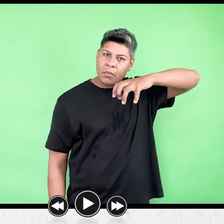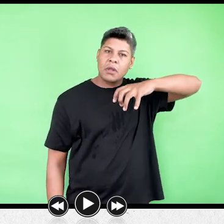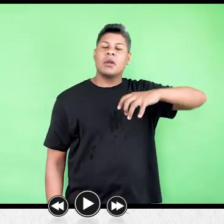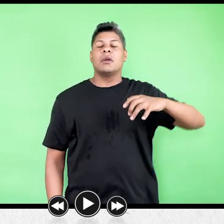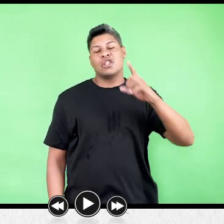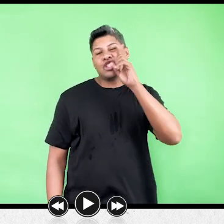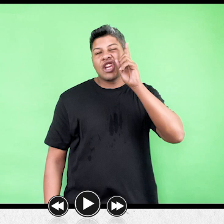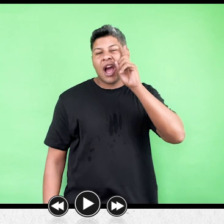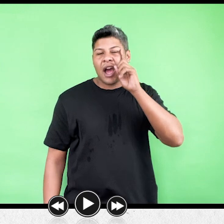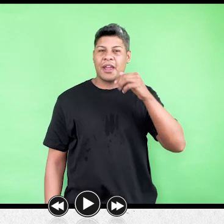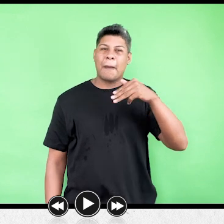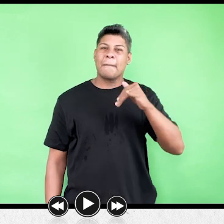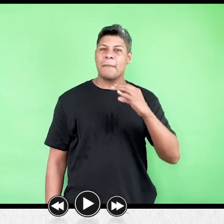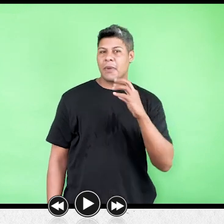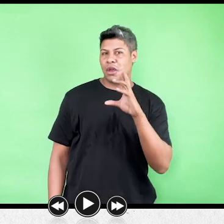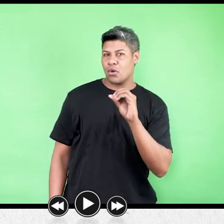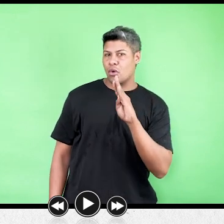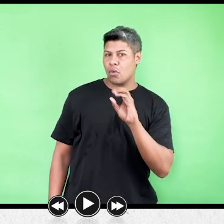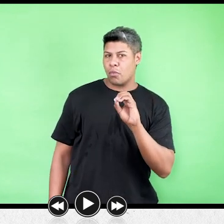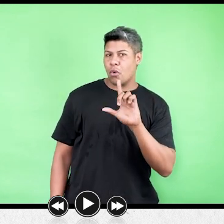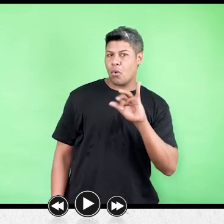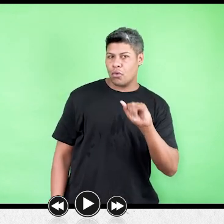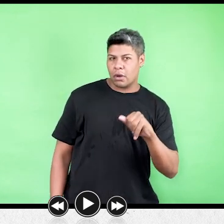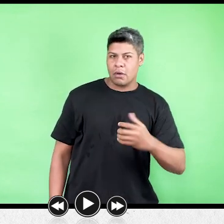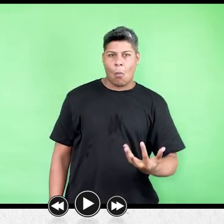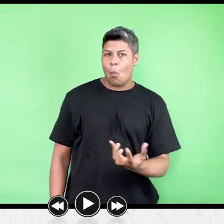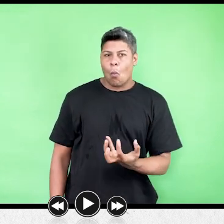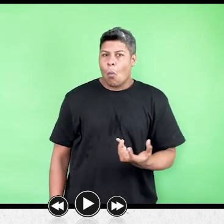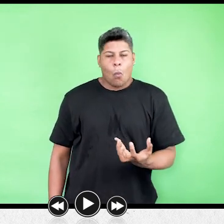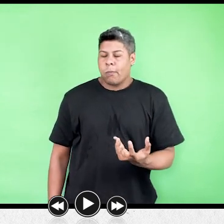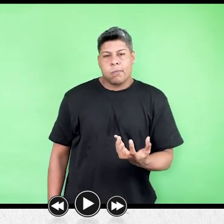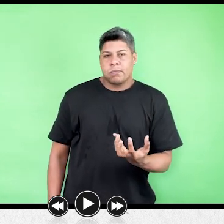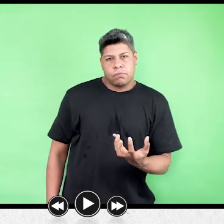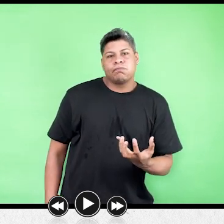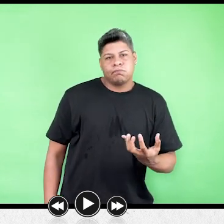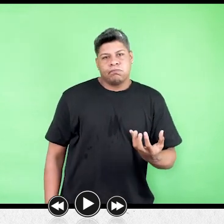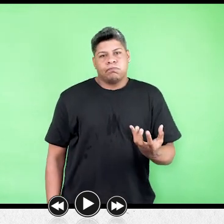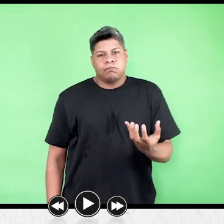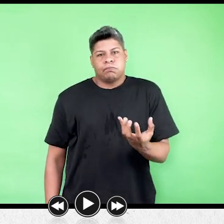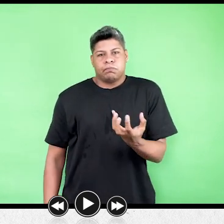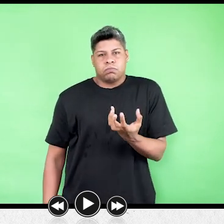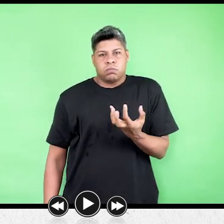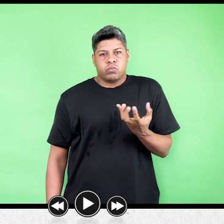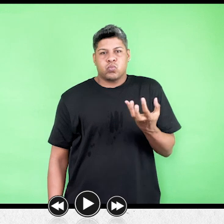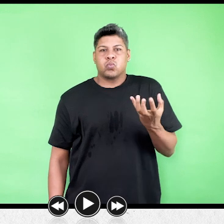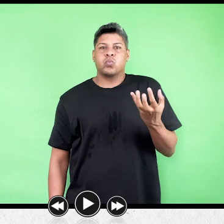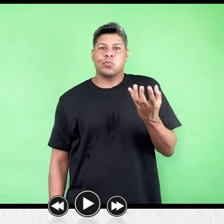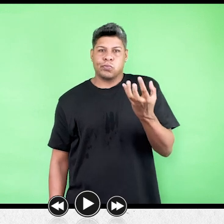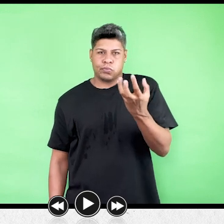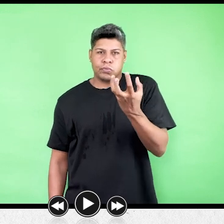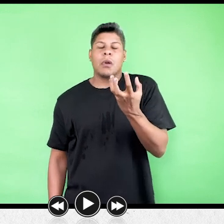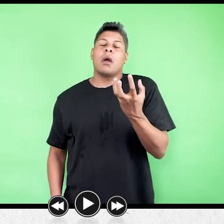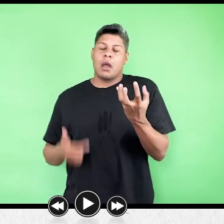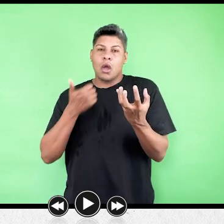ar aqui embaixo, que vão arrastar essas partículas para a parte superior e a gente vai ter um processo de raspagem do